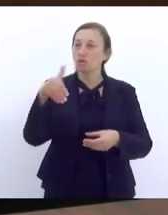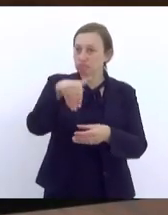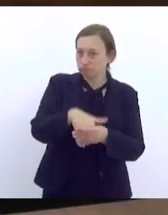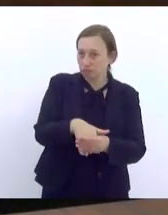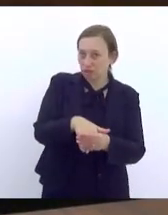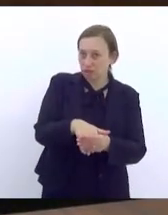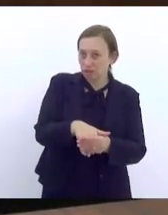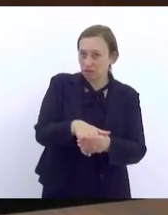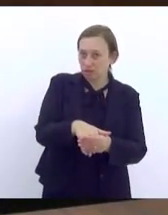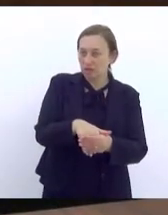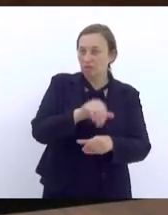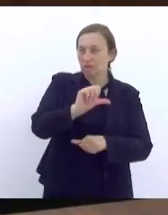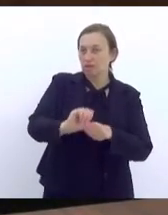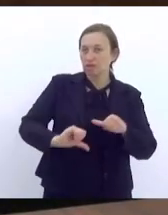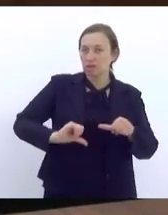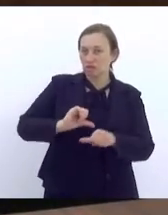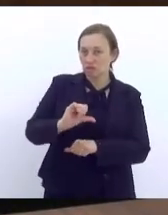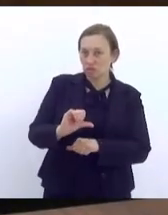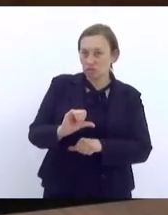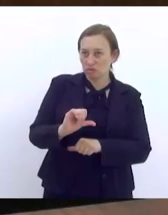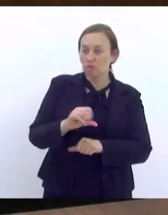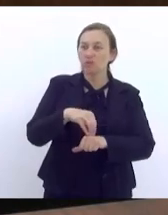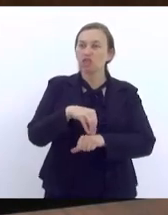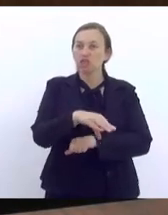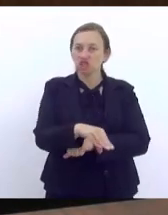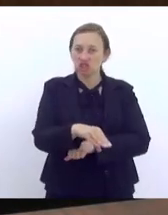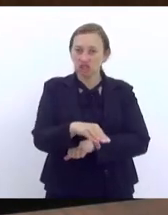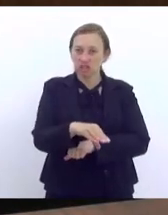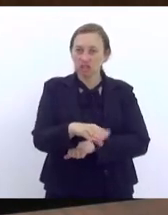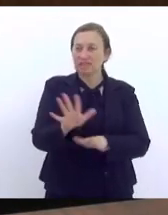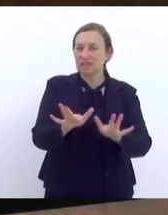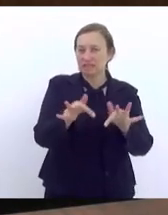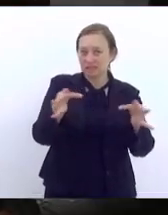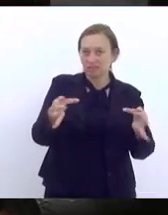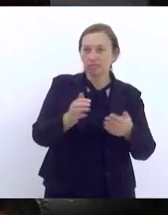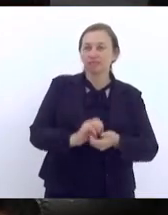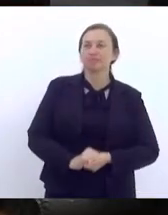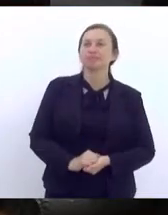pela transformação e indicação simples